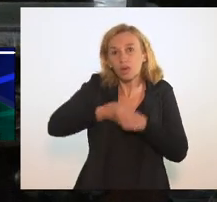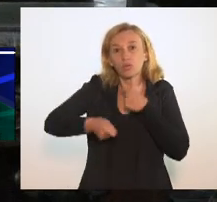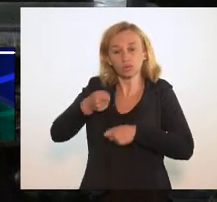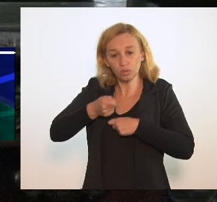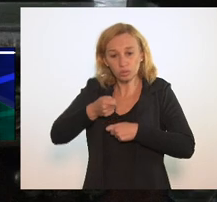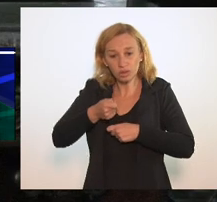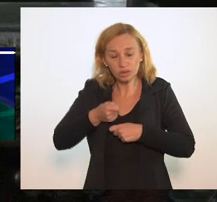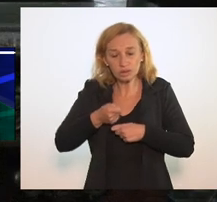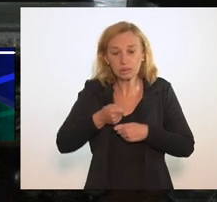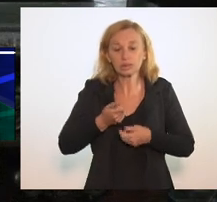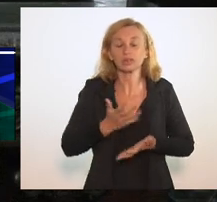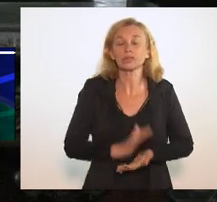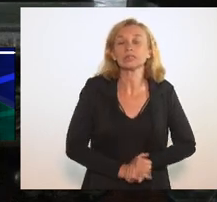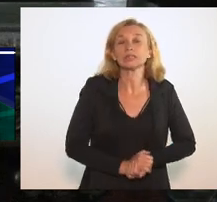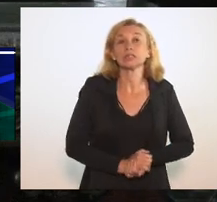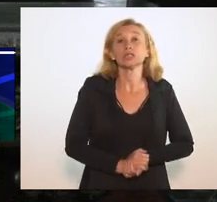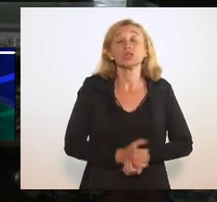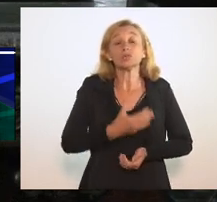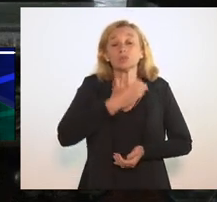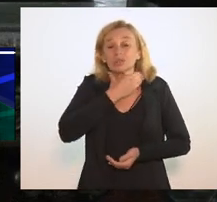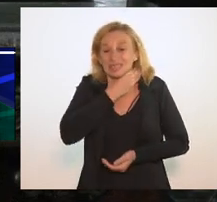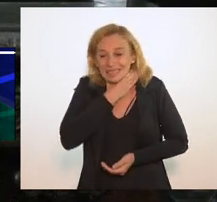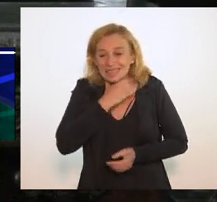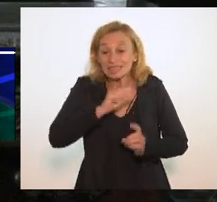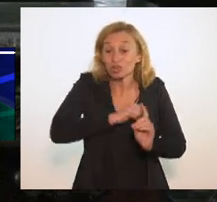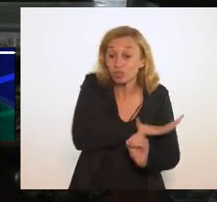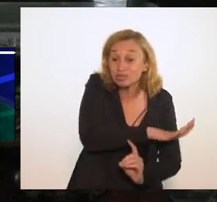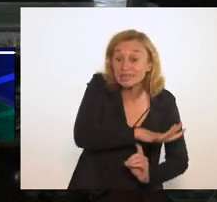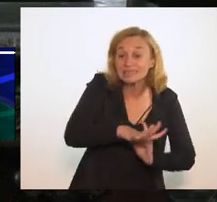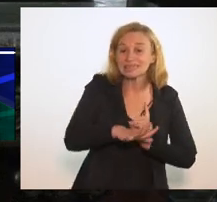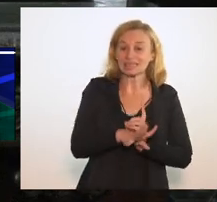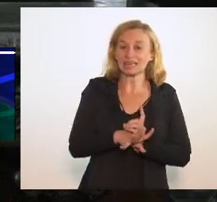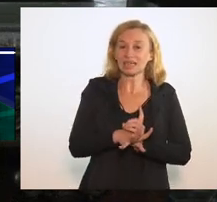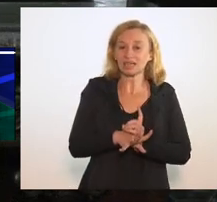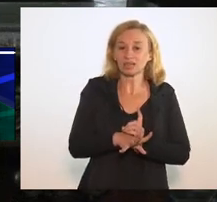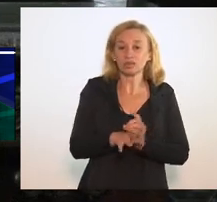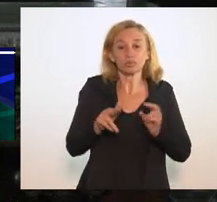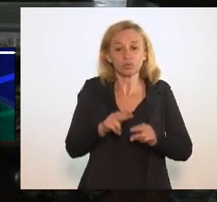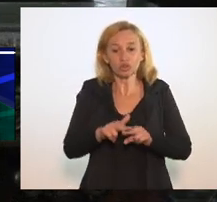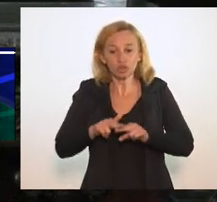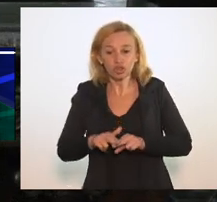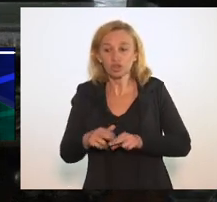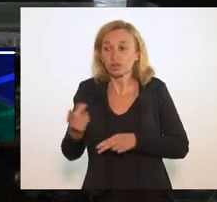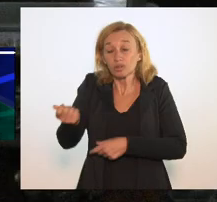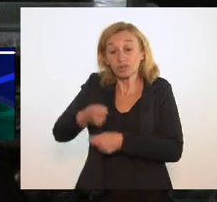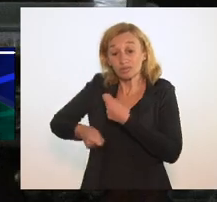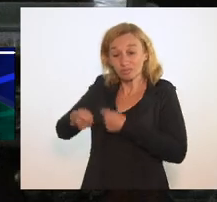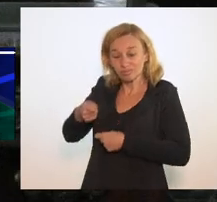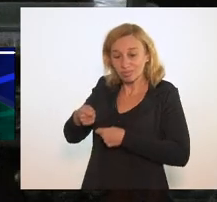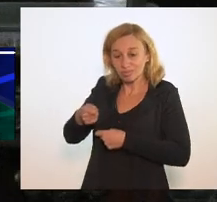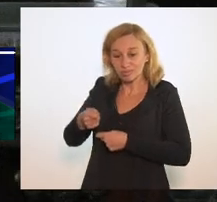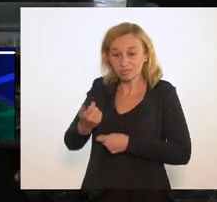sem precedente, uma crise social, consequência da crise econômica